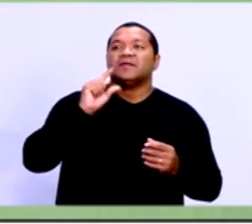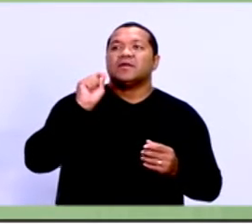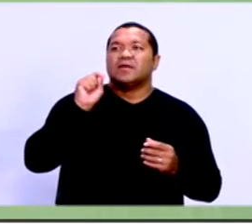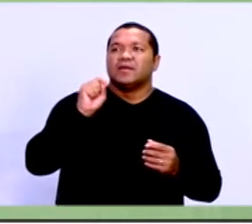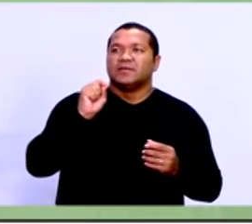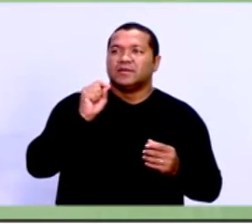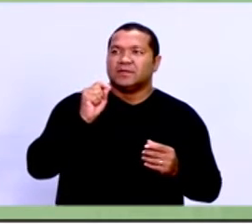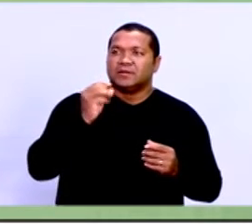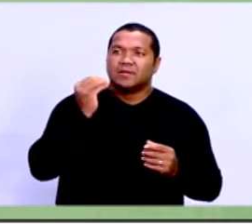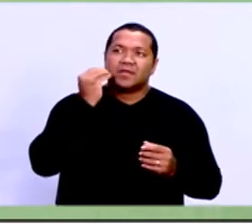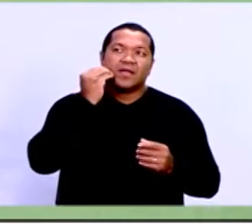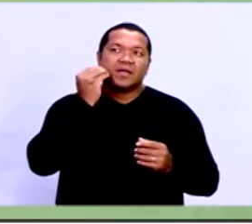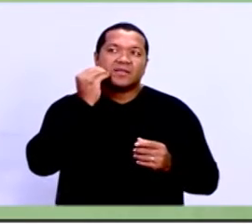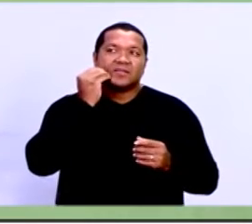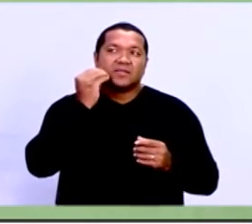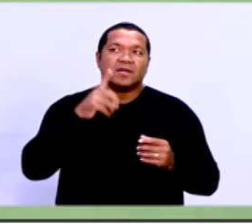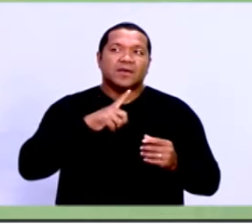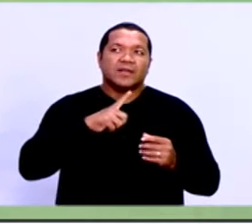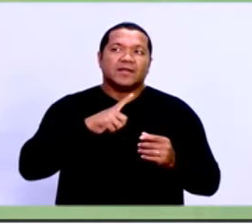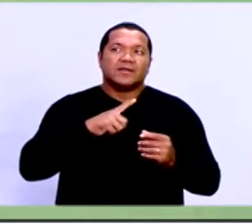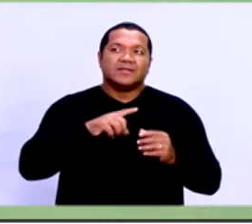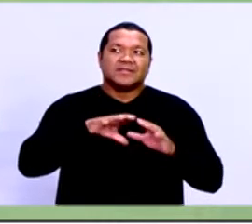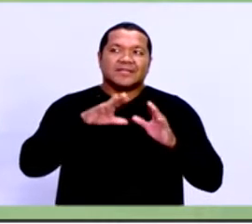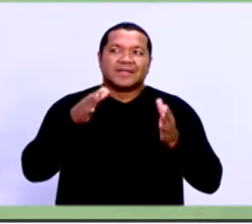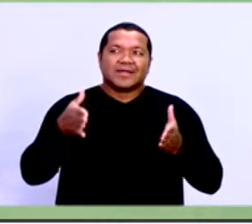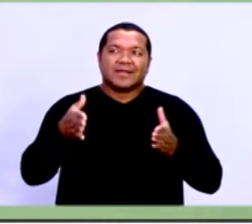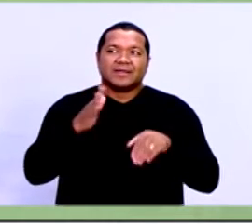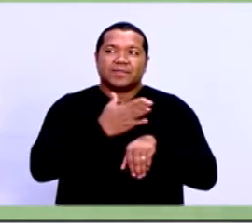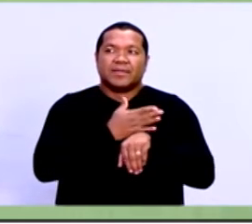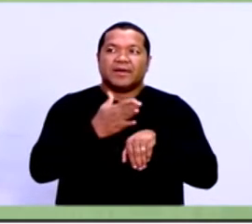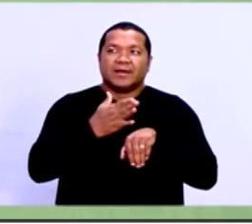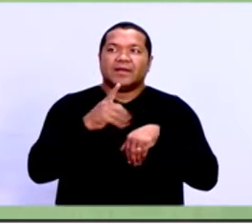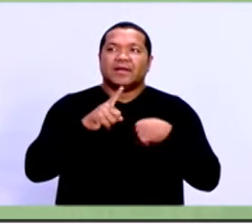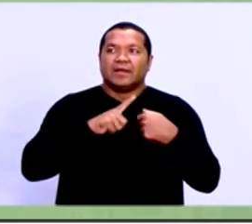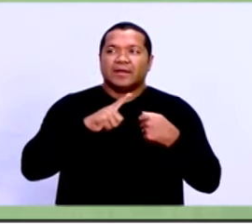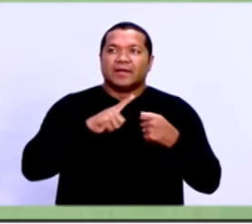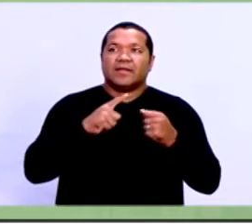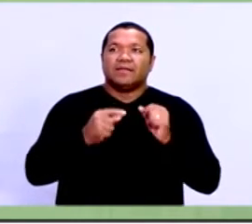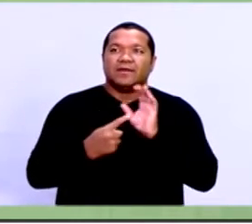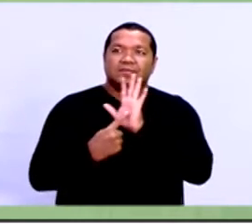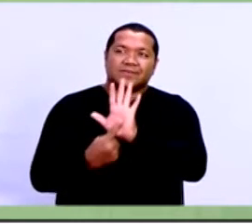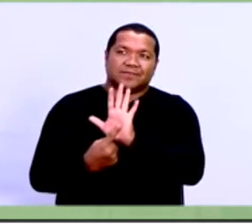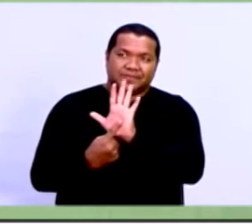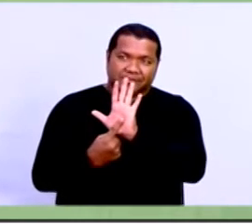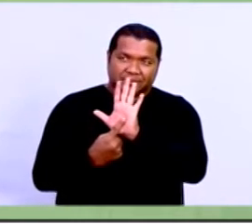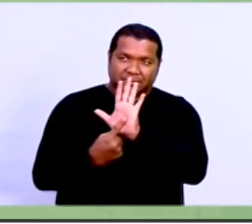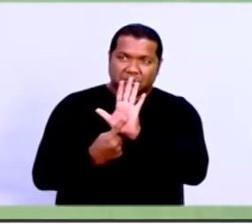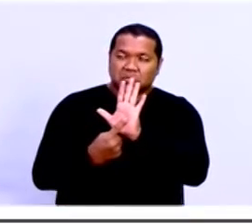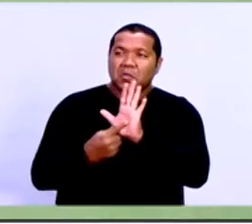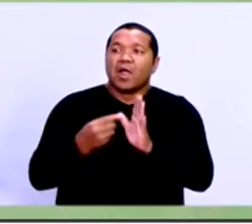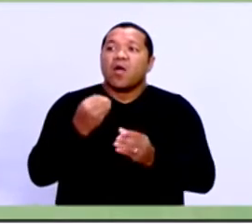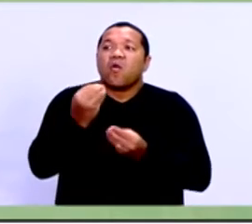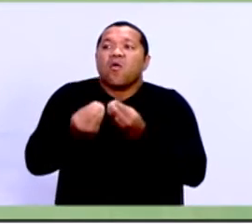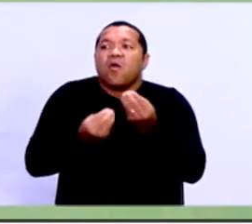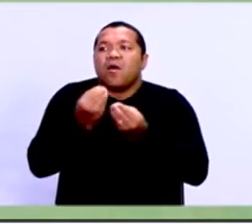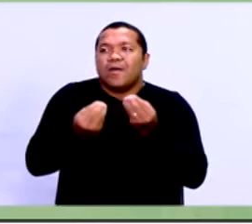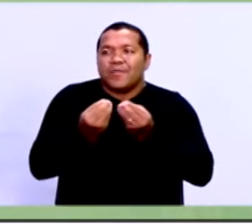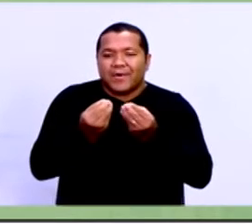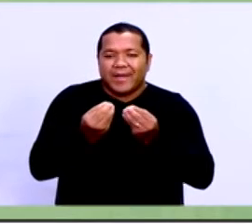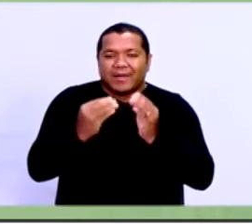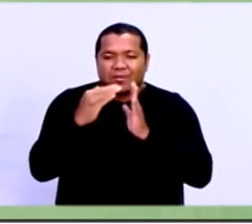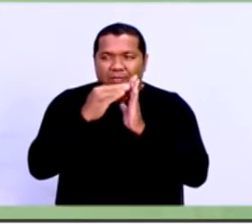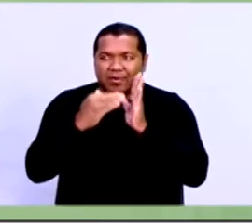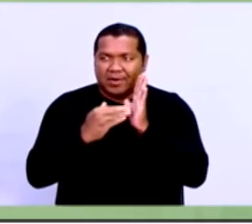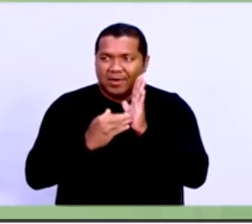branca ele avalia o comportamento interno do componente do software vou mostrar que no próximo